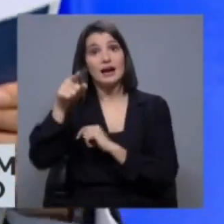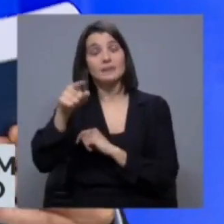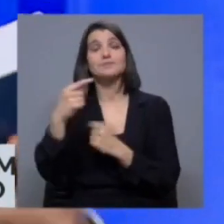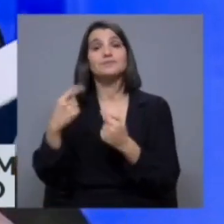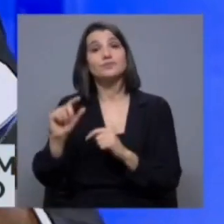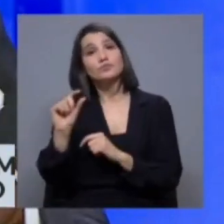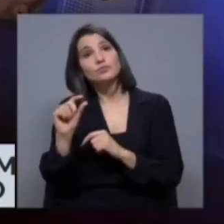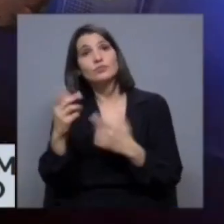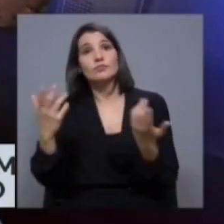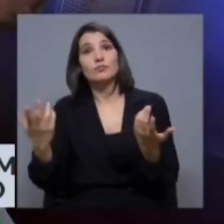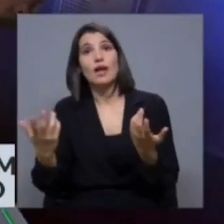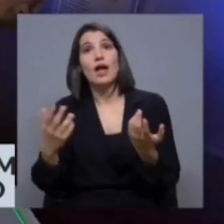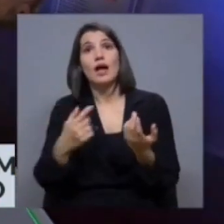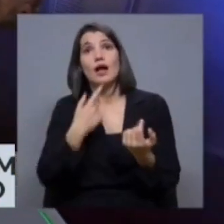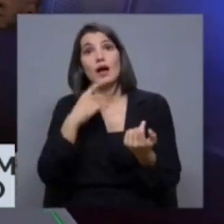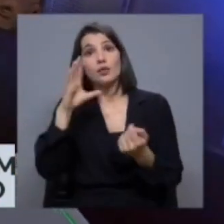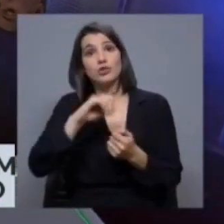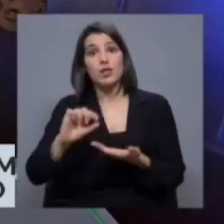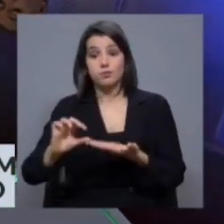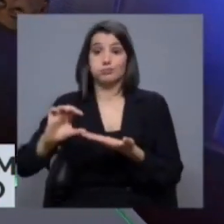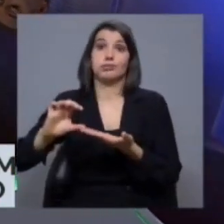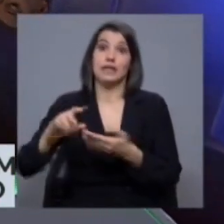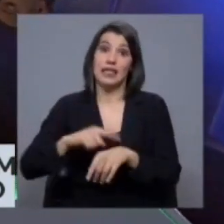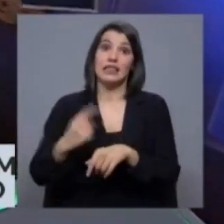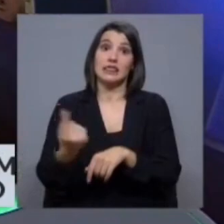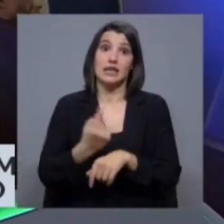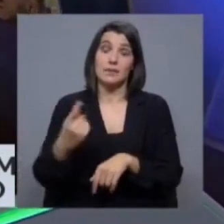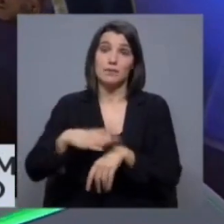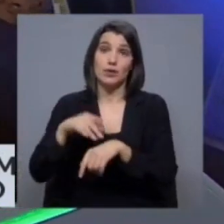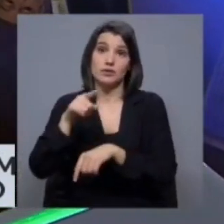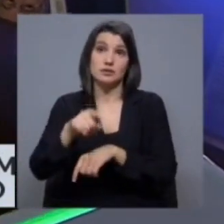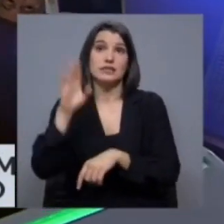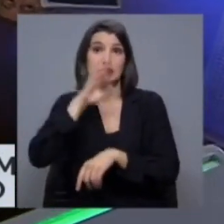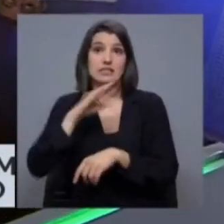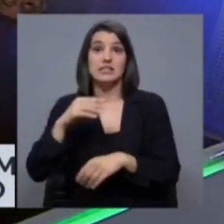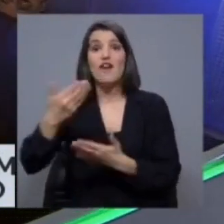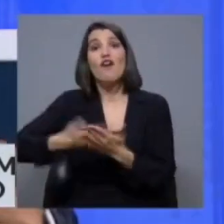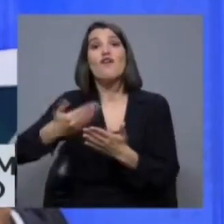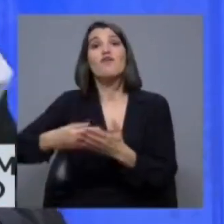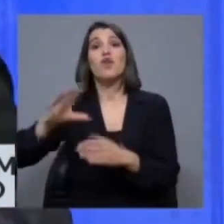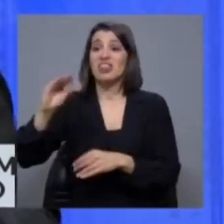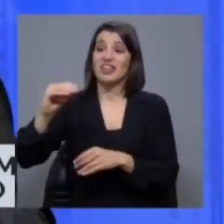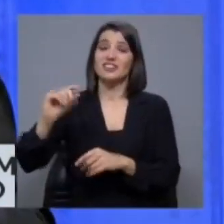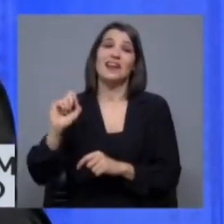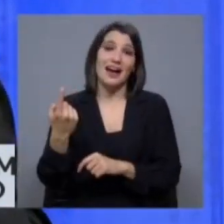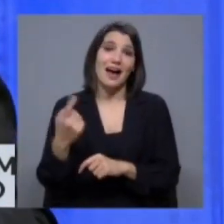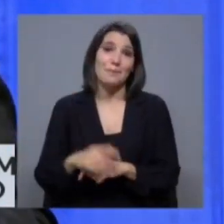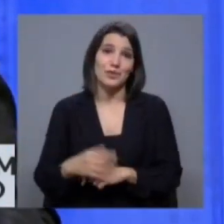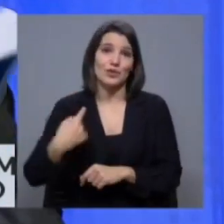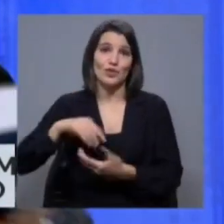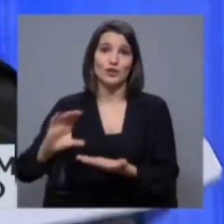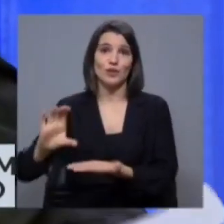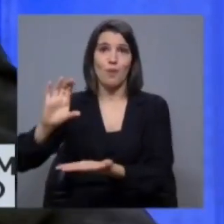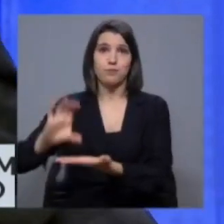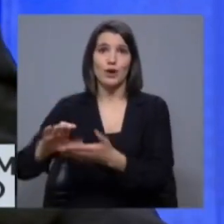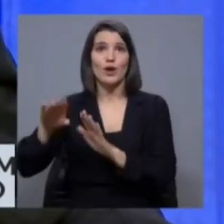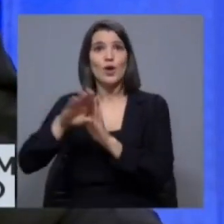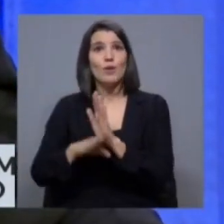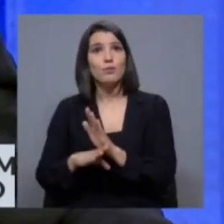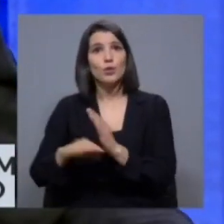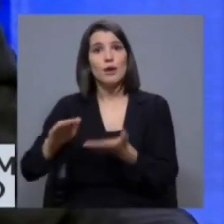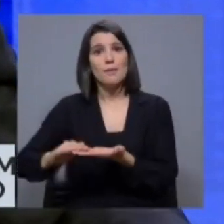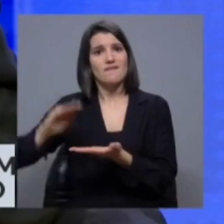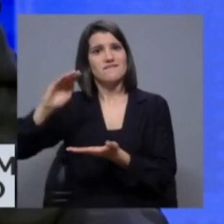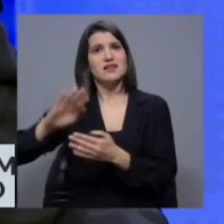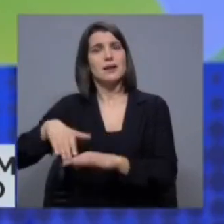bocadinho é um bocadinho autorizado pelo nível de um bocadinho mais ou menos lá que causa disso tivéssemos feito só 10 páginas eram mais rápido o resumo o programa tem mais